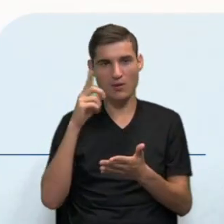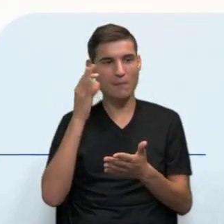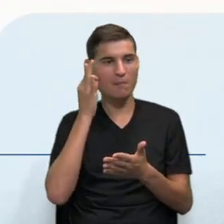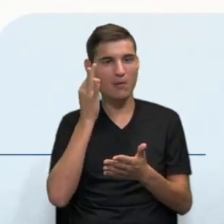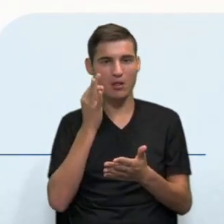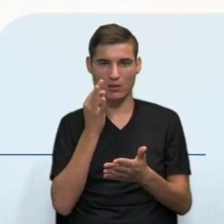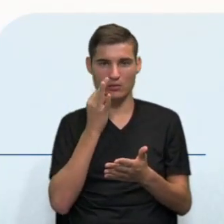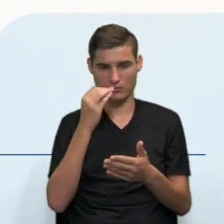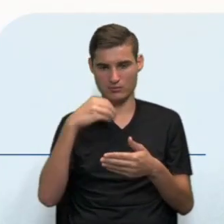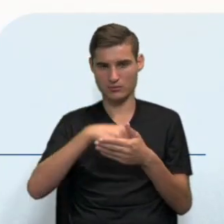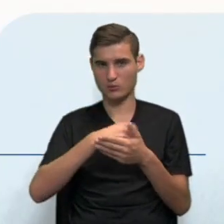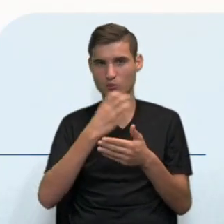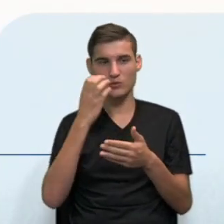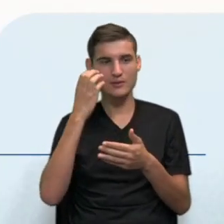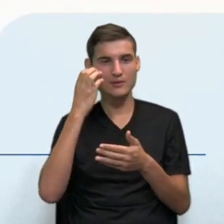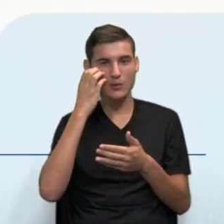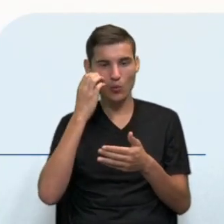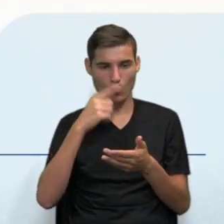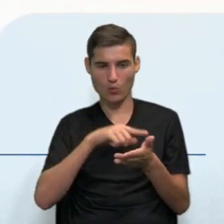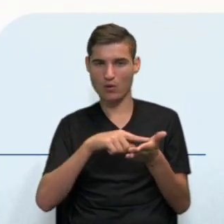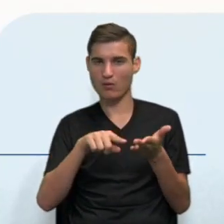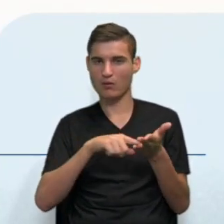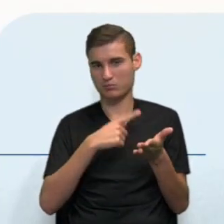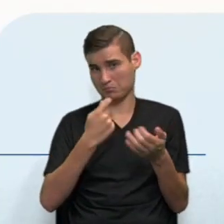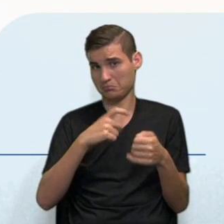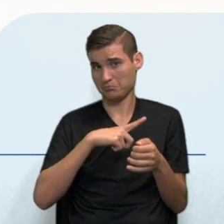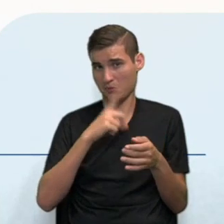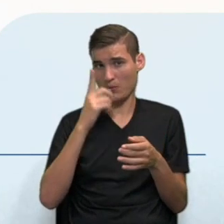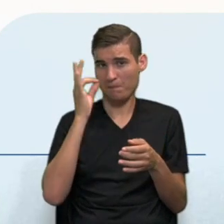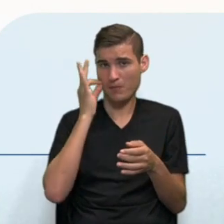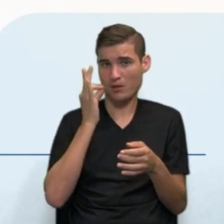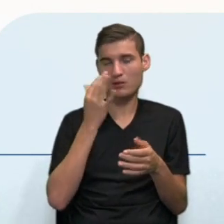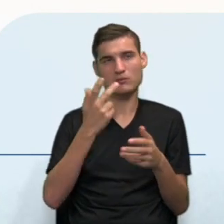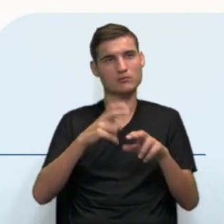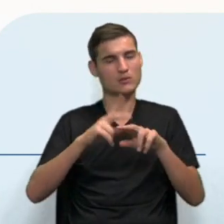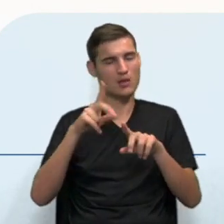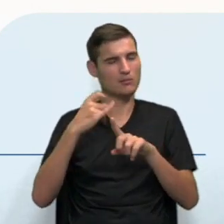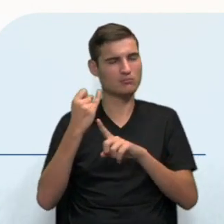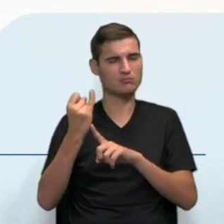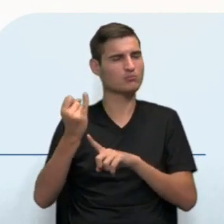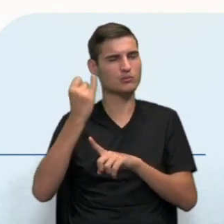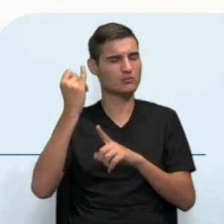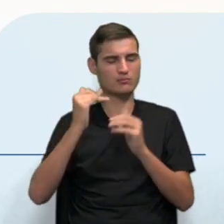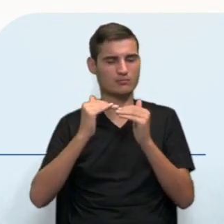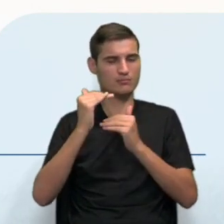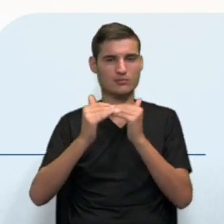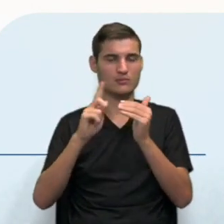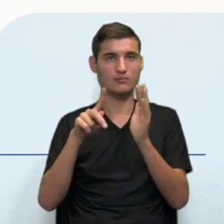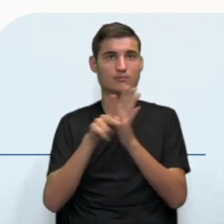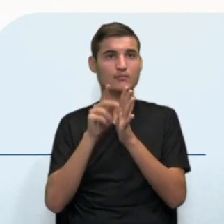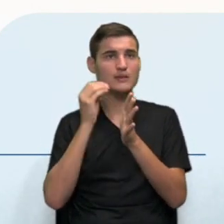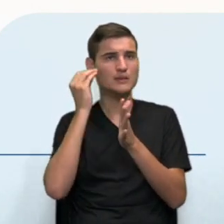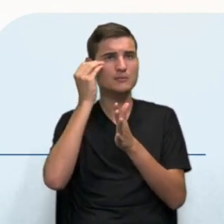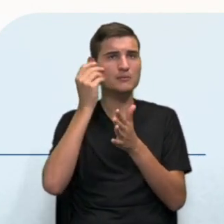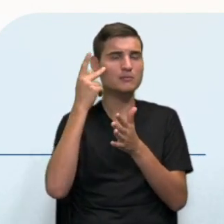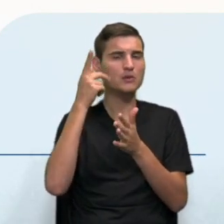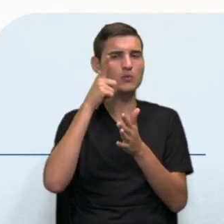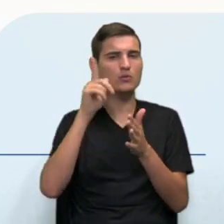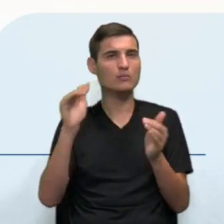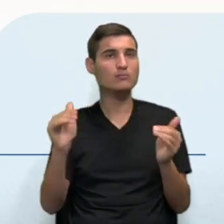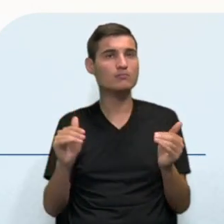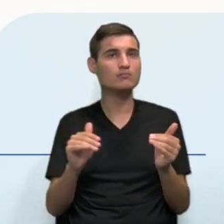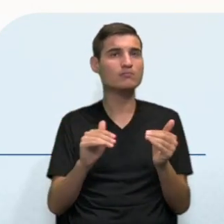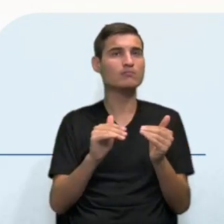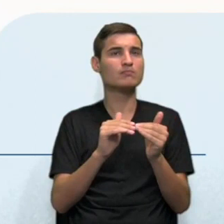por exemplo, eles não seriam o que são hoje sem uma bateria. Então, foi fundamental esses experimentos para que a gente